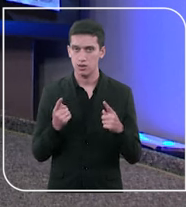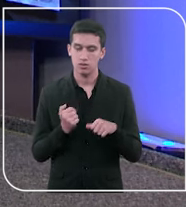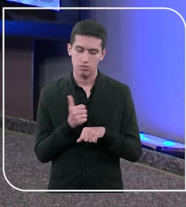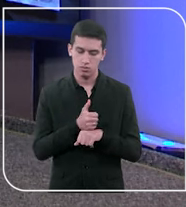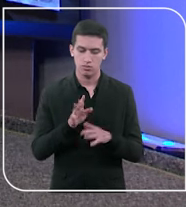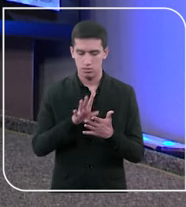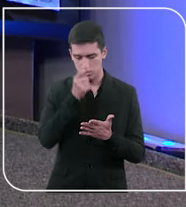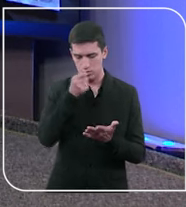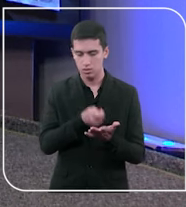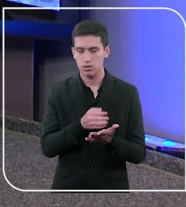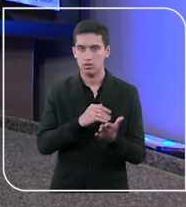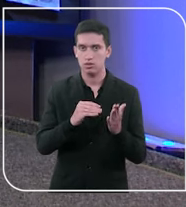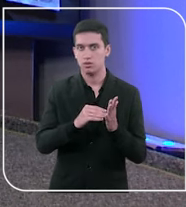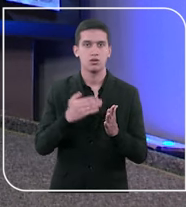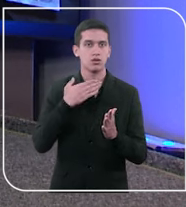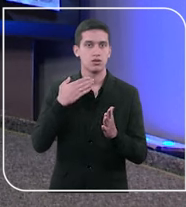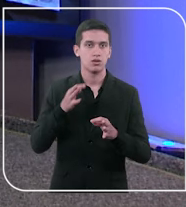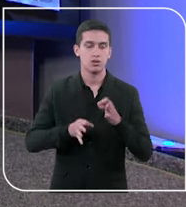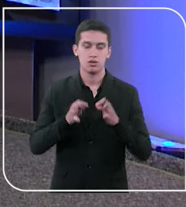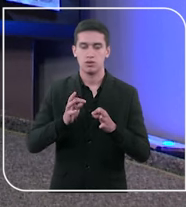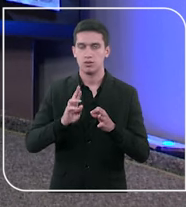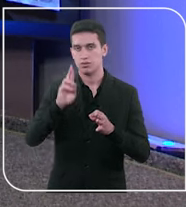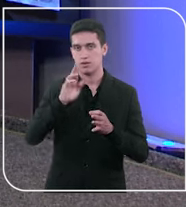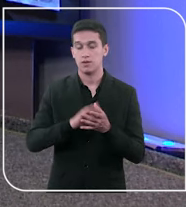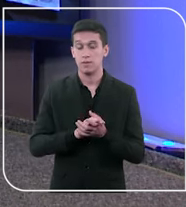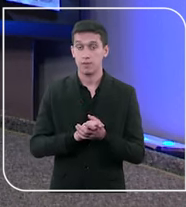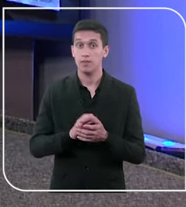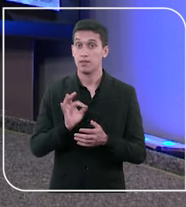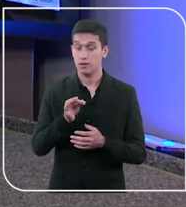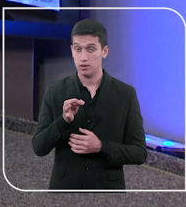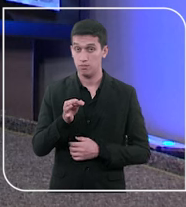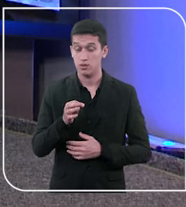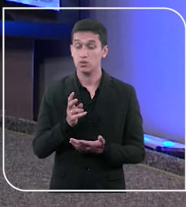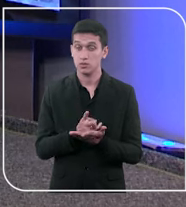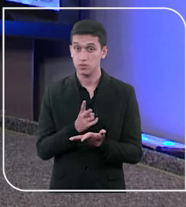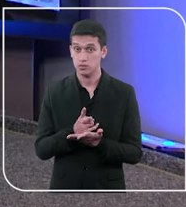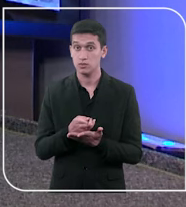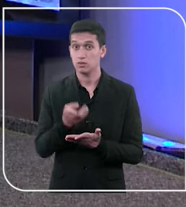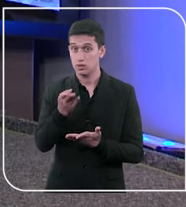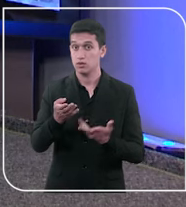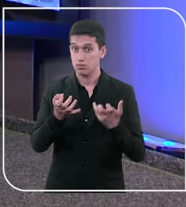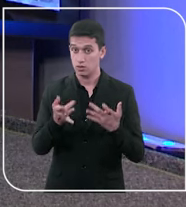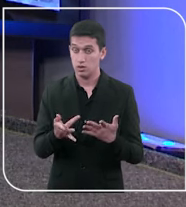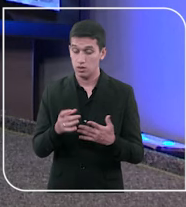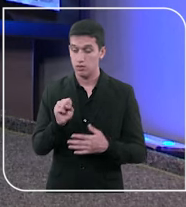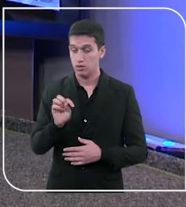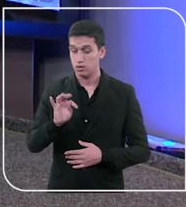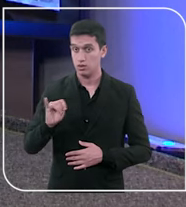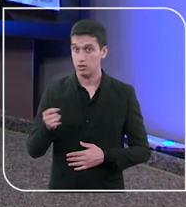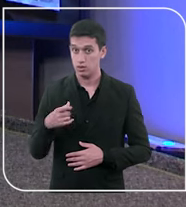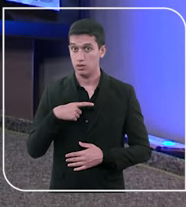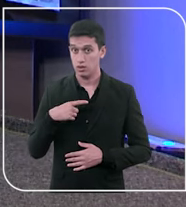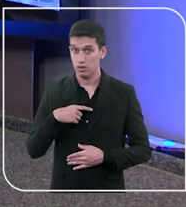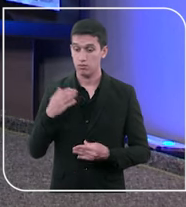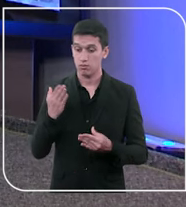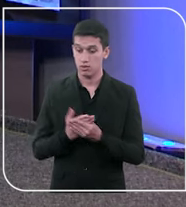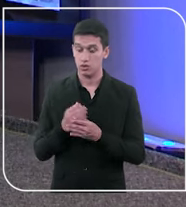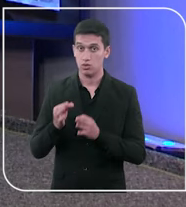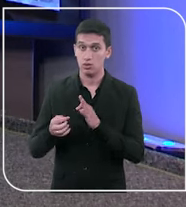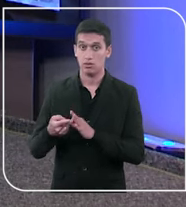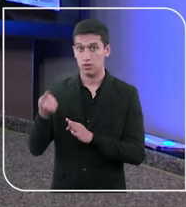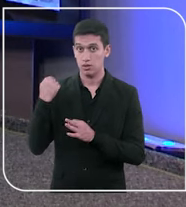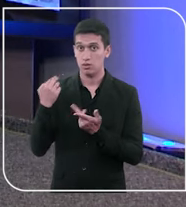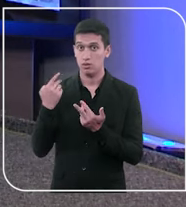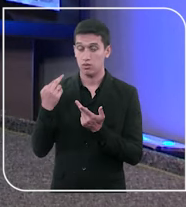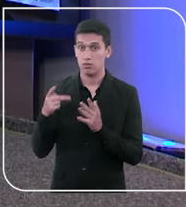seria possível, então, a substituição da decisão dos jurados. Professora Maiara, ainda com você, sobre esse ponto, o STJ ele possui precedentes no sentido